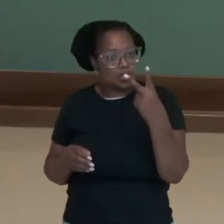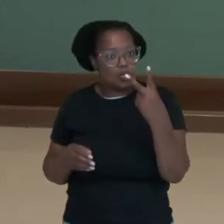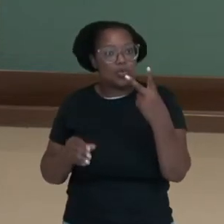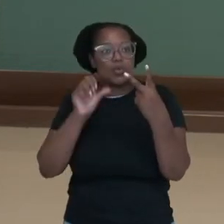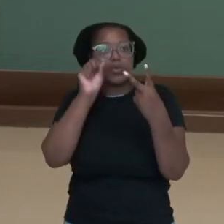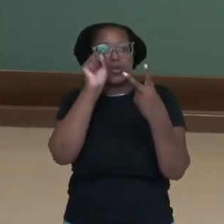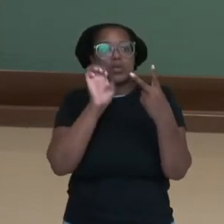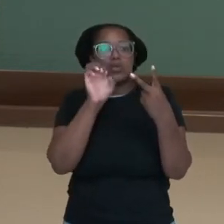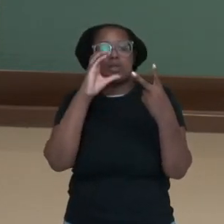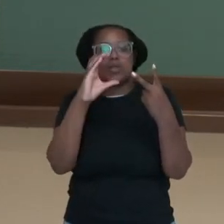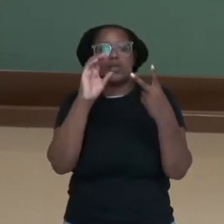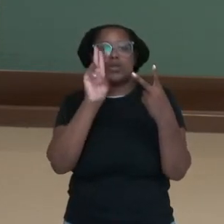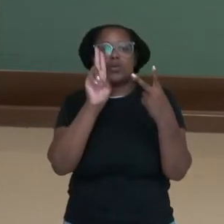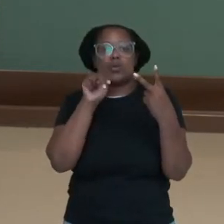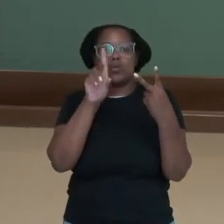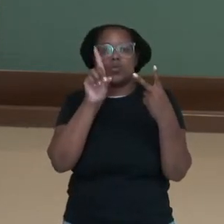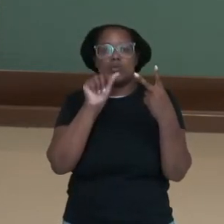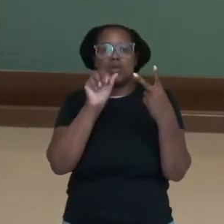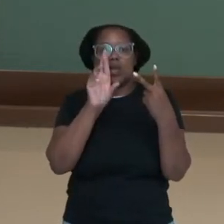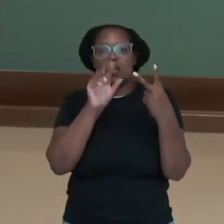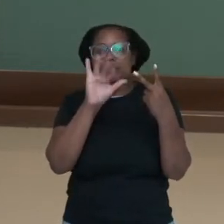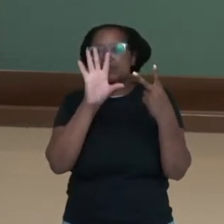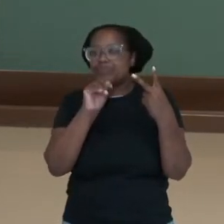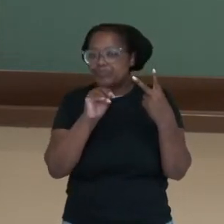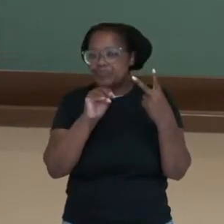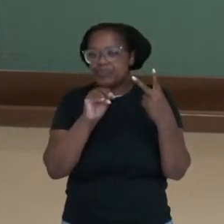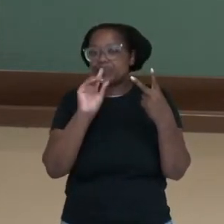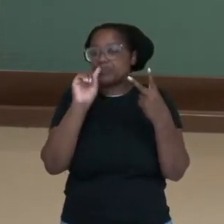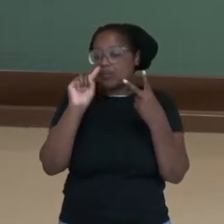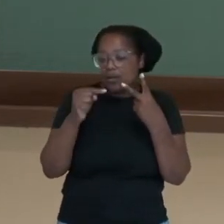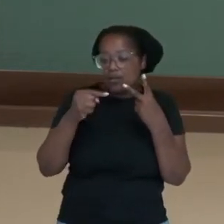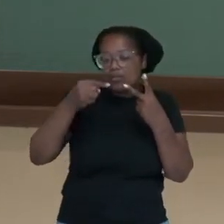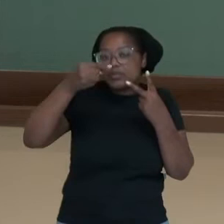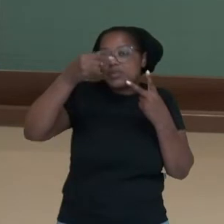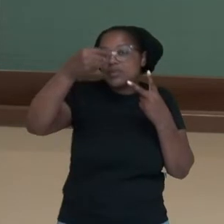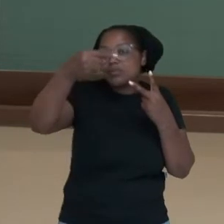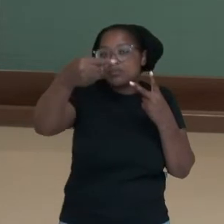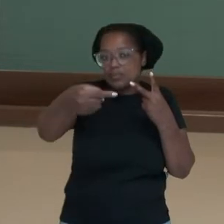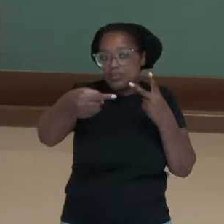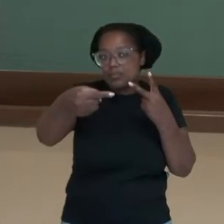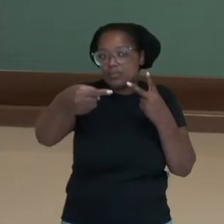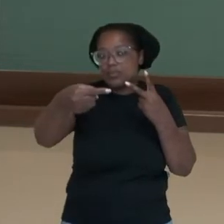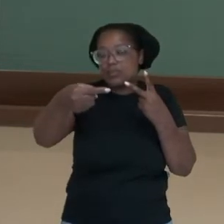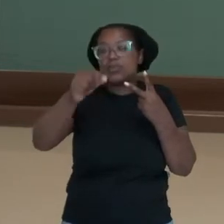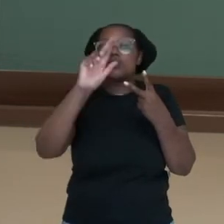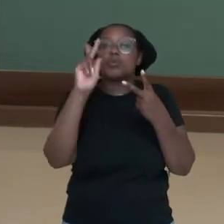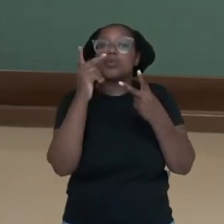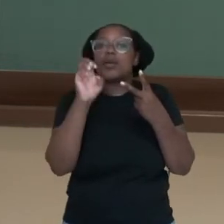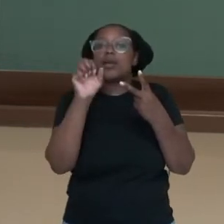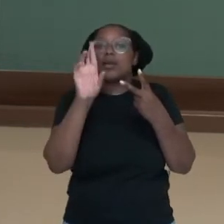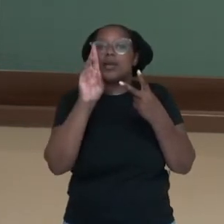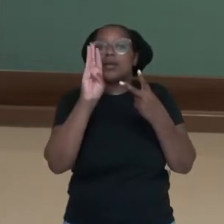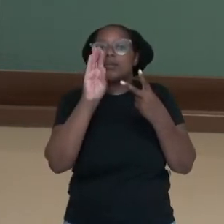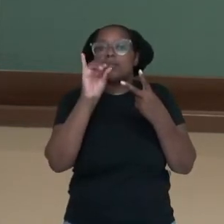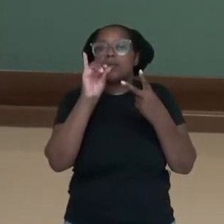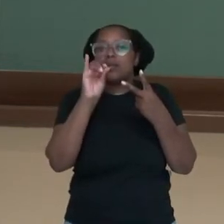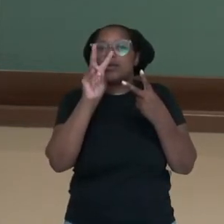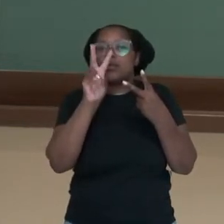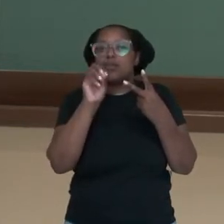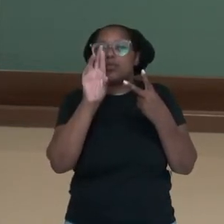dizendo, secundário, é aquele que vem após o herbívoro. É